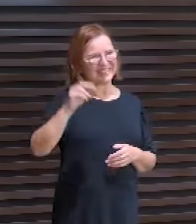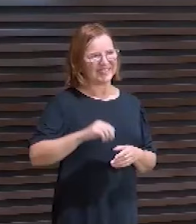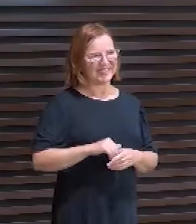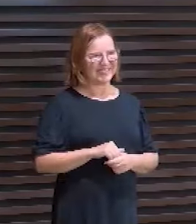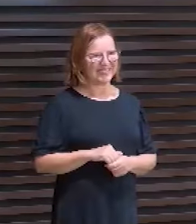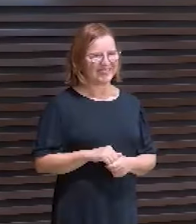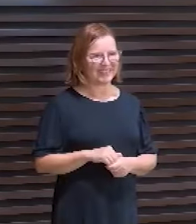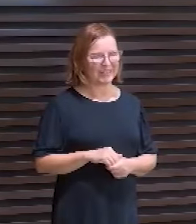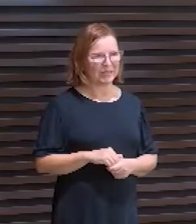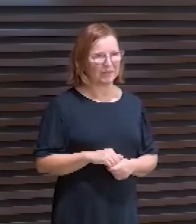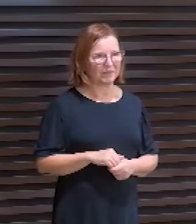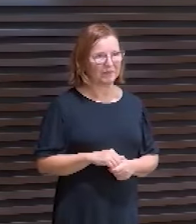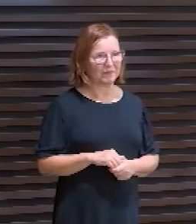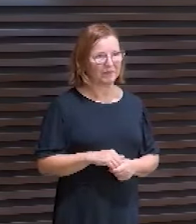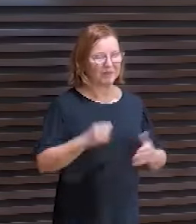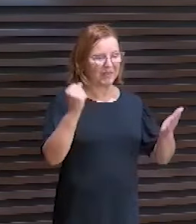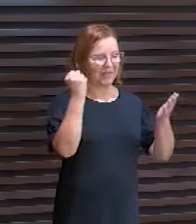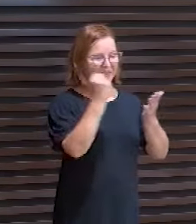Senhor